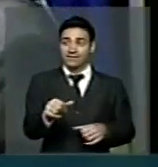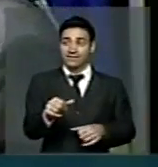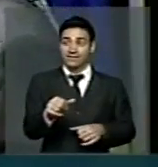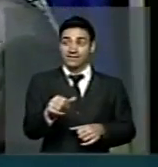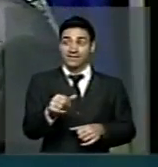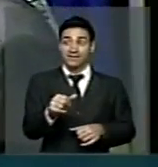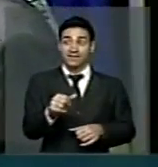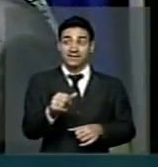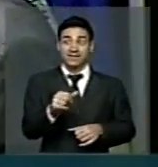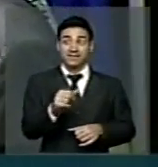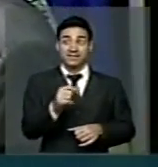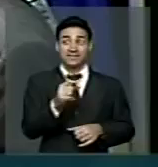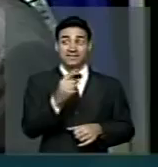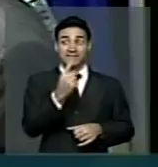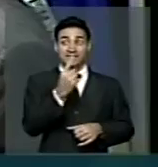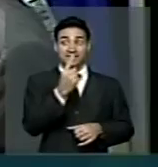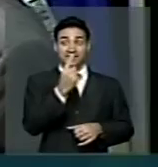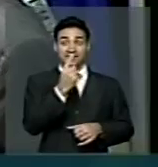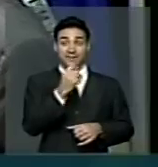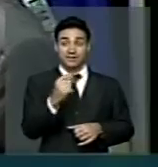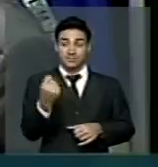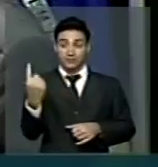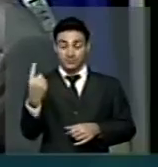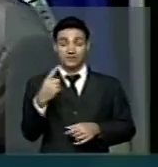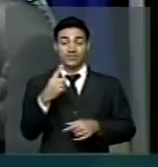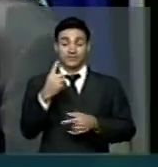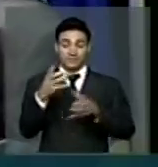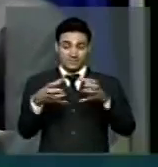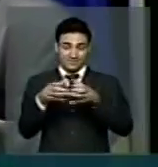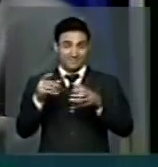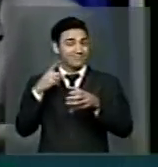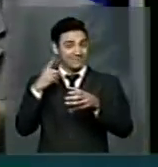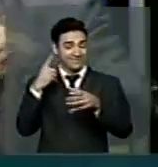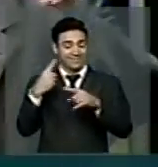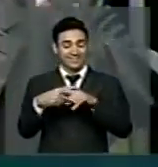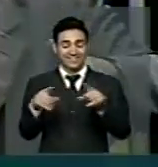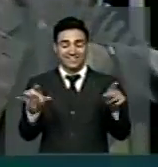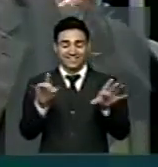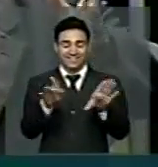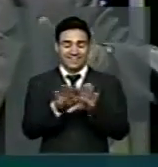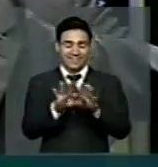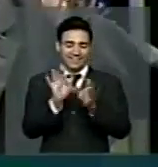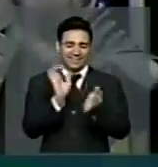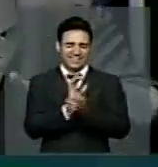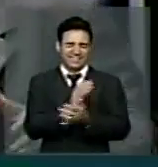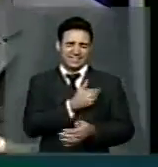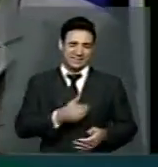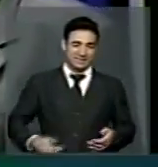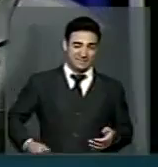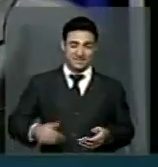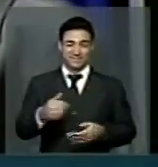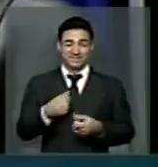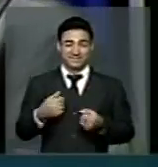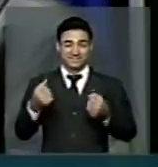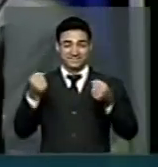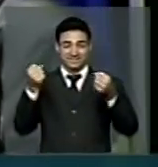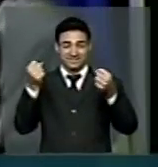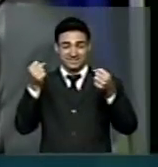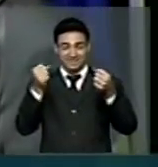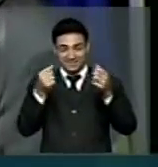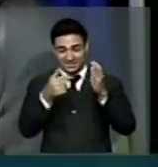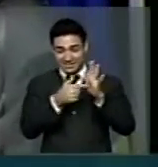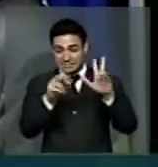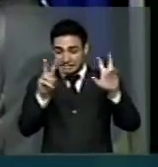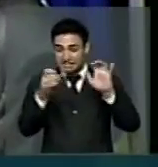fundadores, publicação no Diário Oficial do programa, manifesto e estatutos,